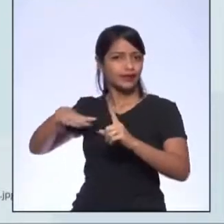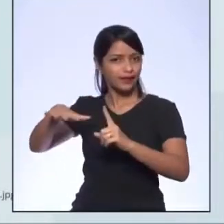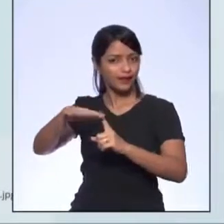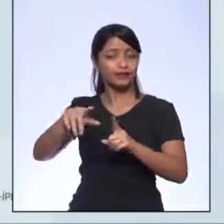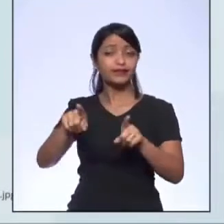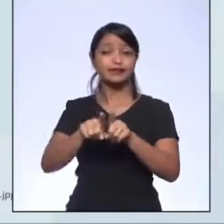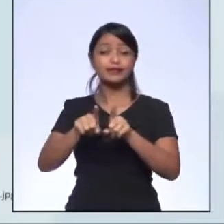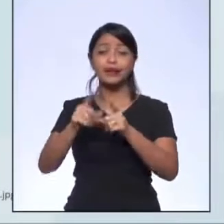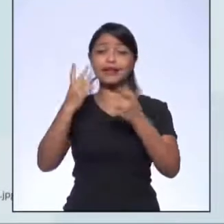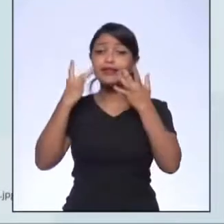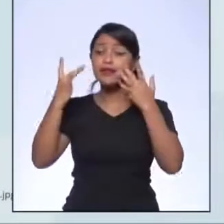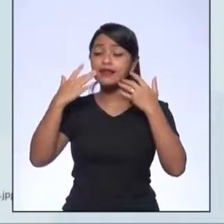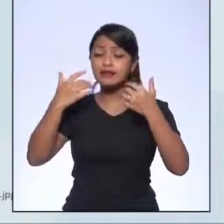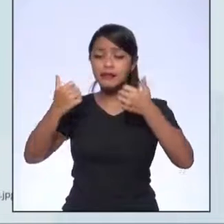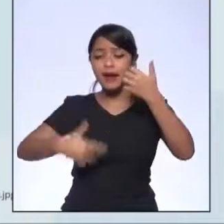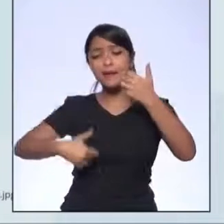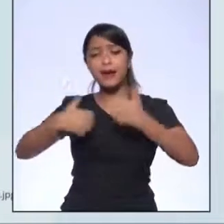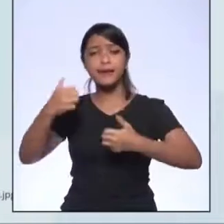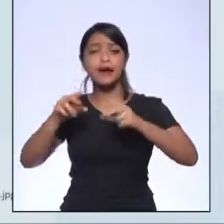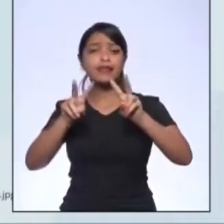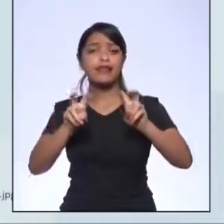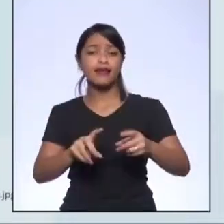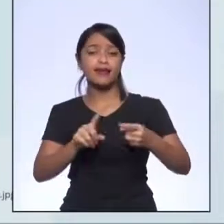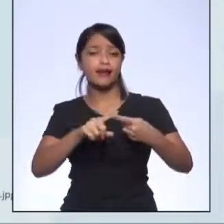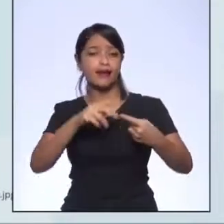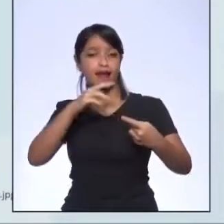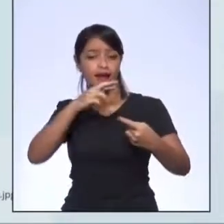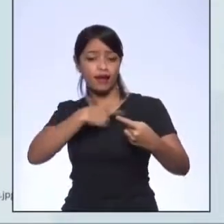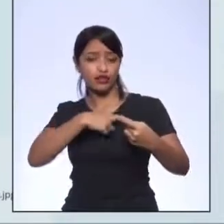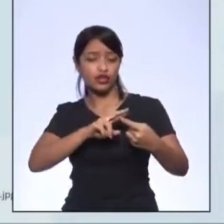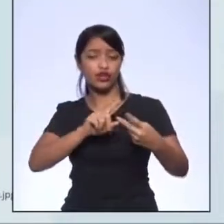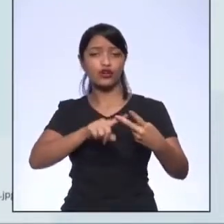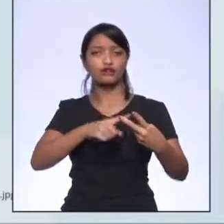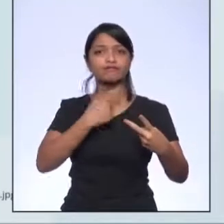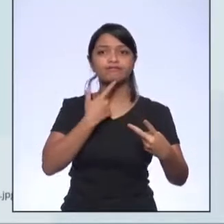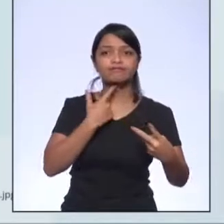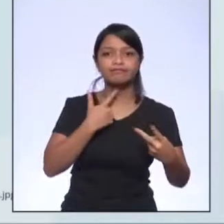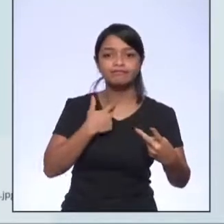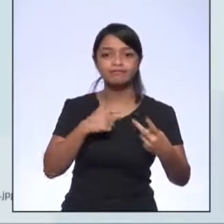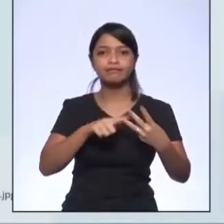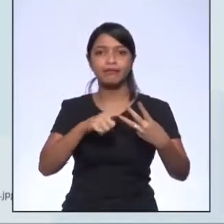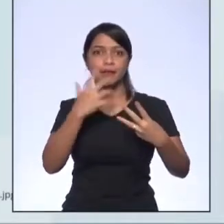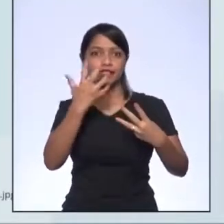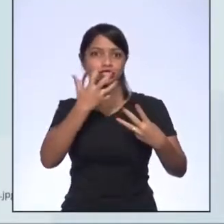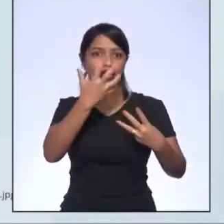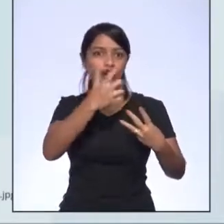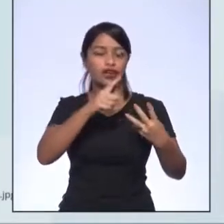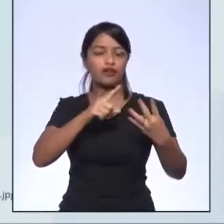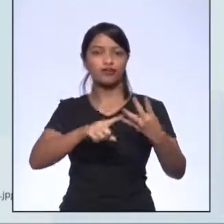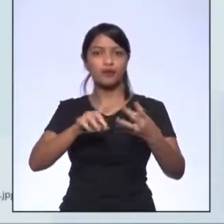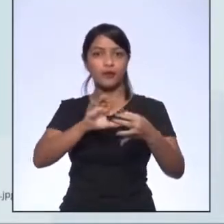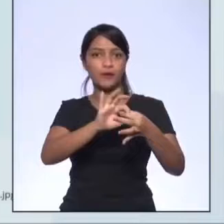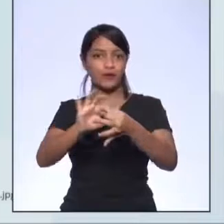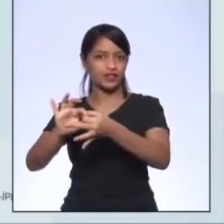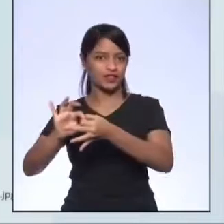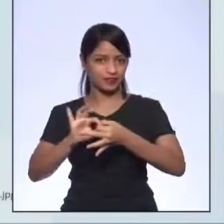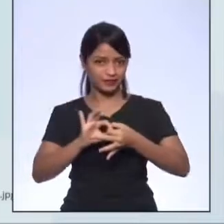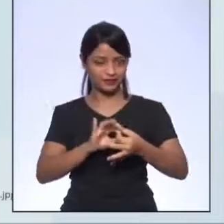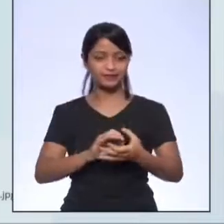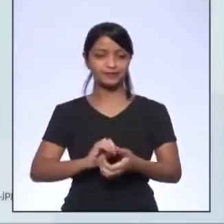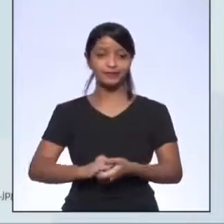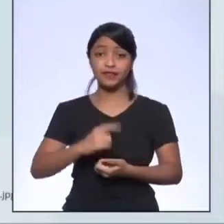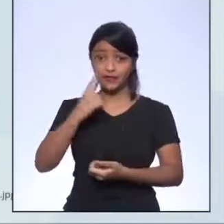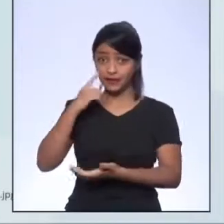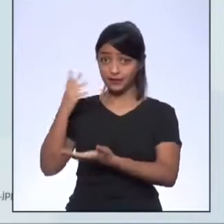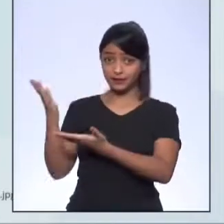crenças, desejos, paixões e harmonia. Muito bem. Vocês estão vendo na tela uma